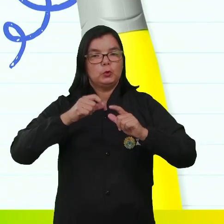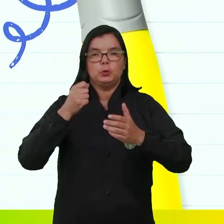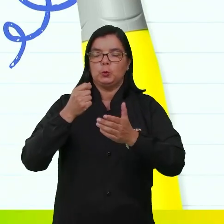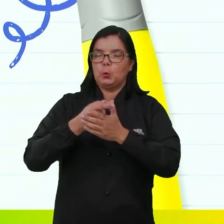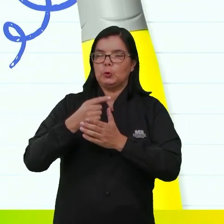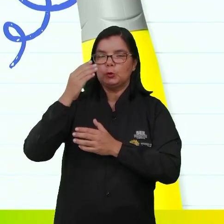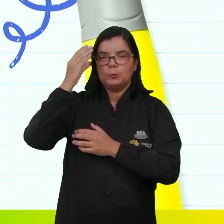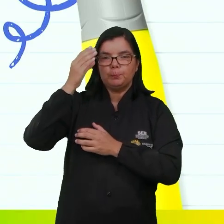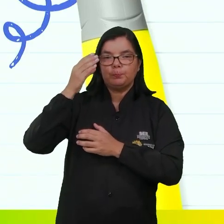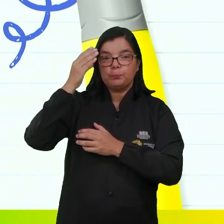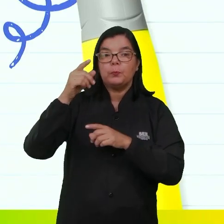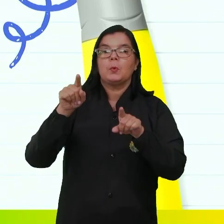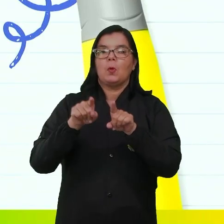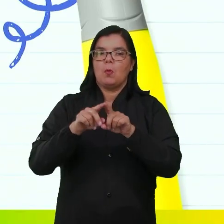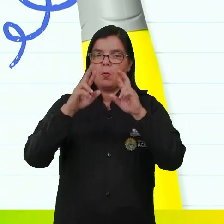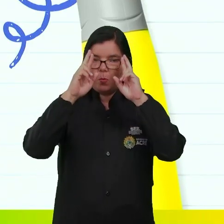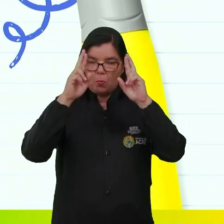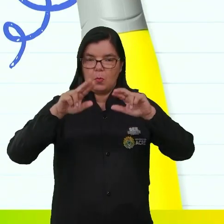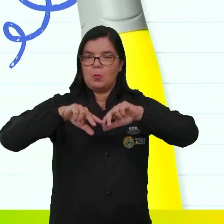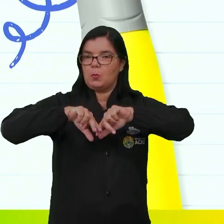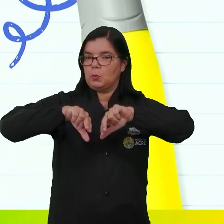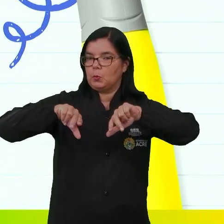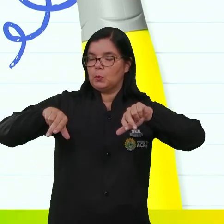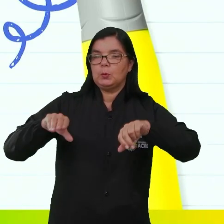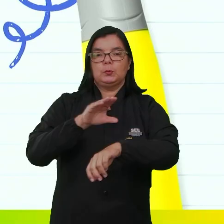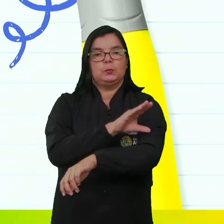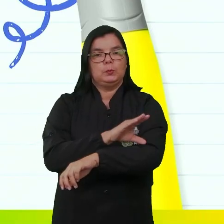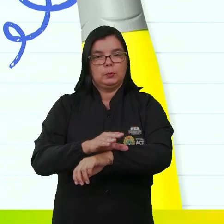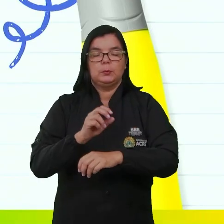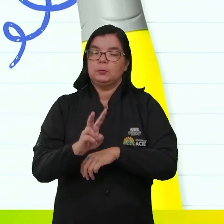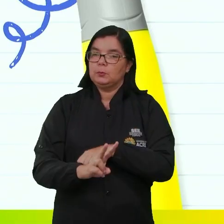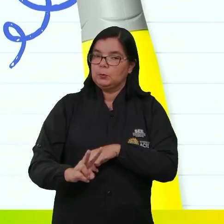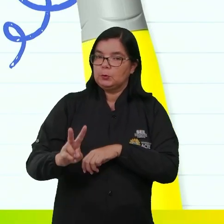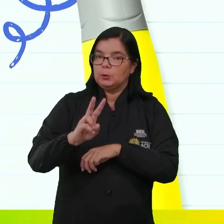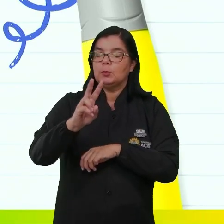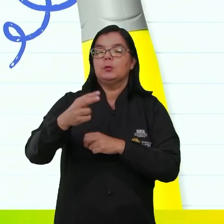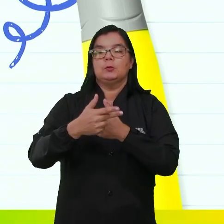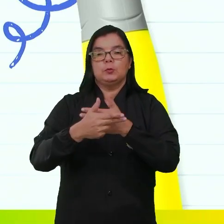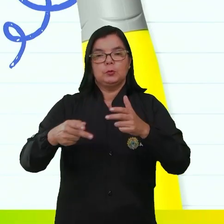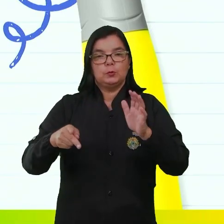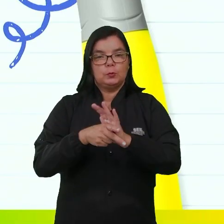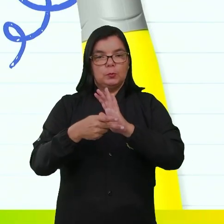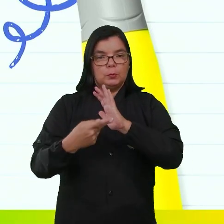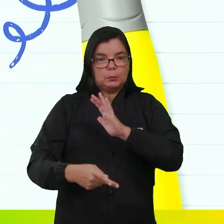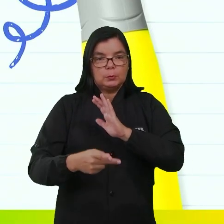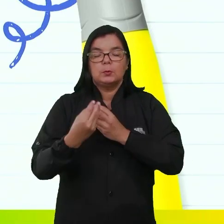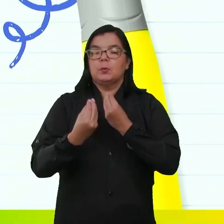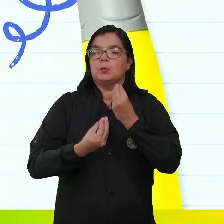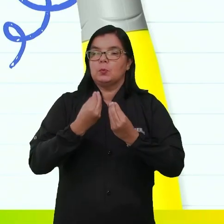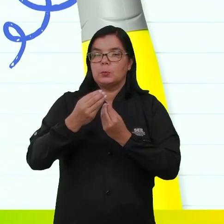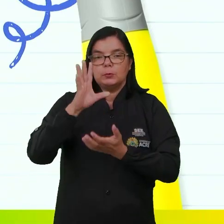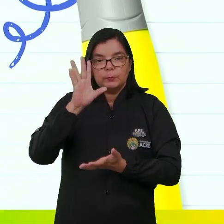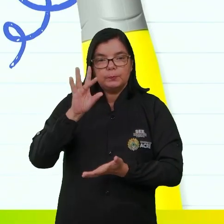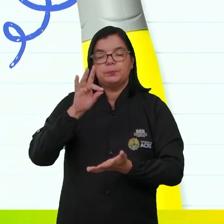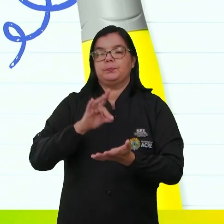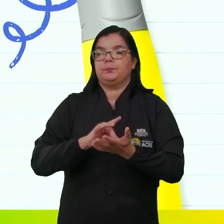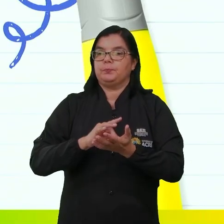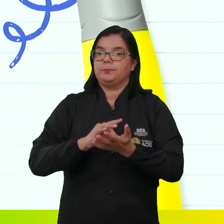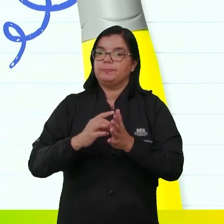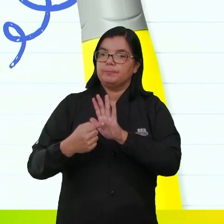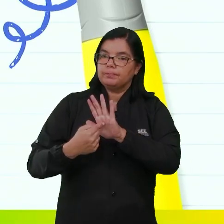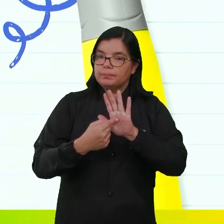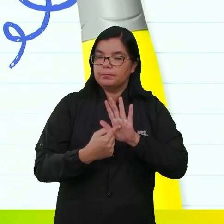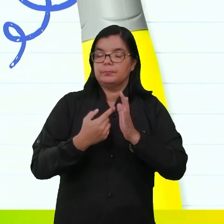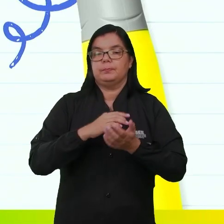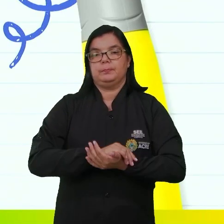consumo consciente e o respeito à diversidade cultural, valorizando a produção local e as formas